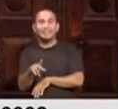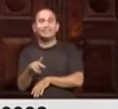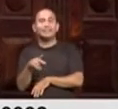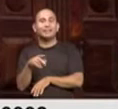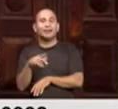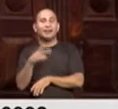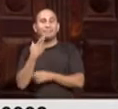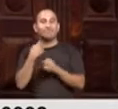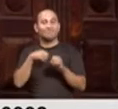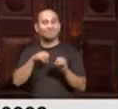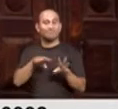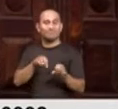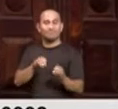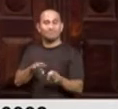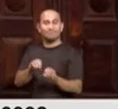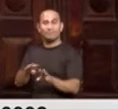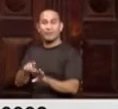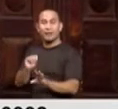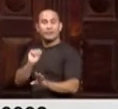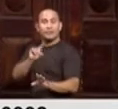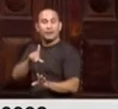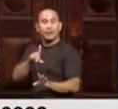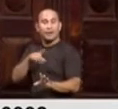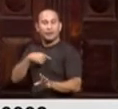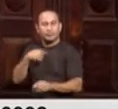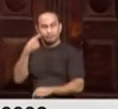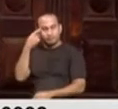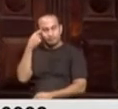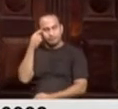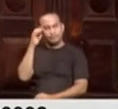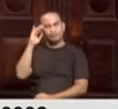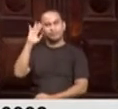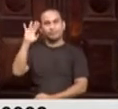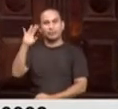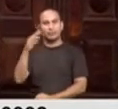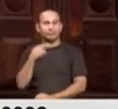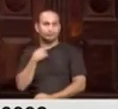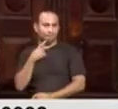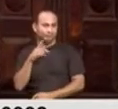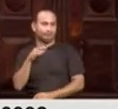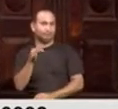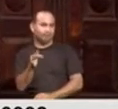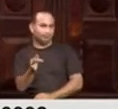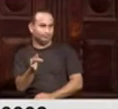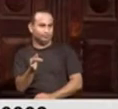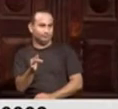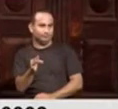As praças de Madrid nos ensinaram que quem não nos deixa sonhar, a gente não precisa deixar dormir.